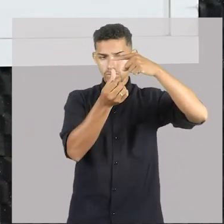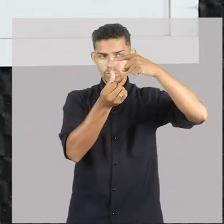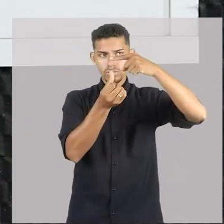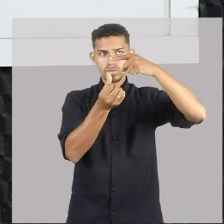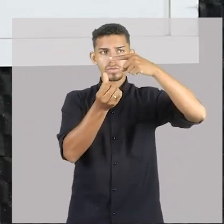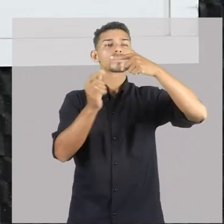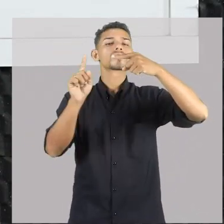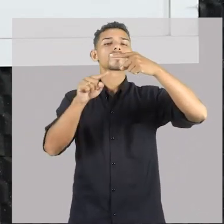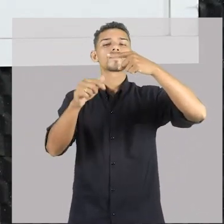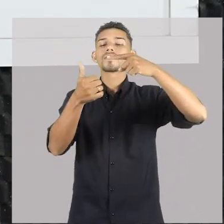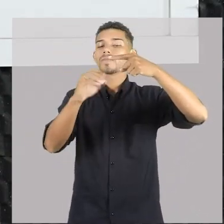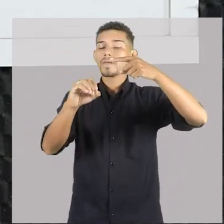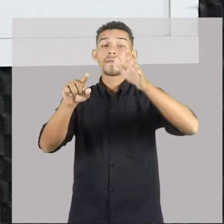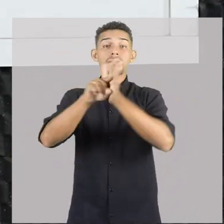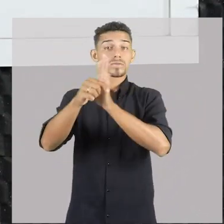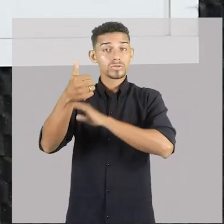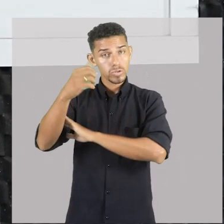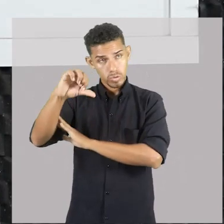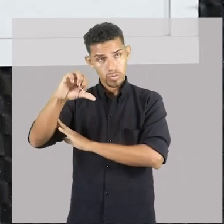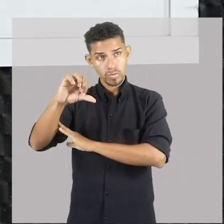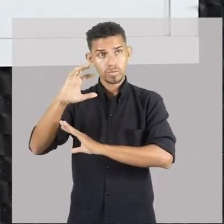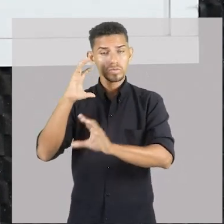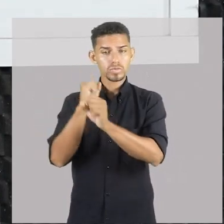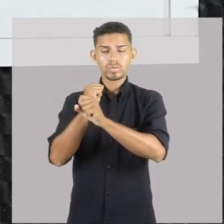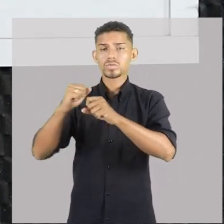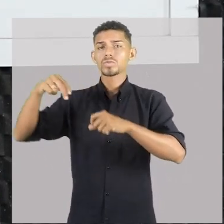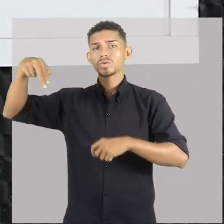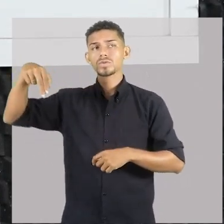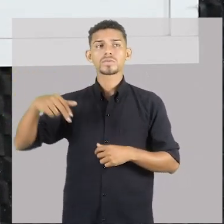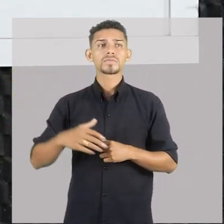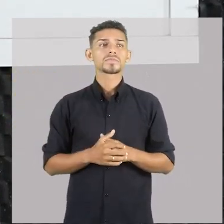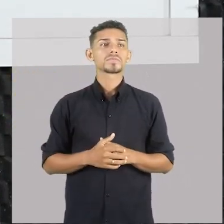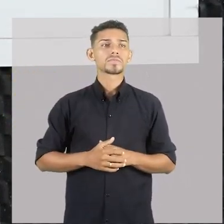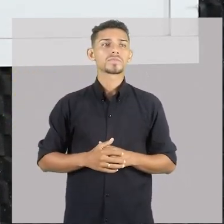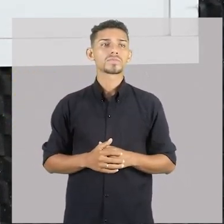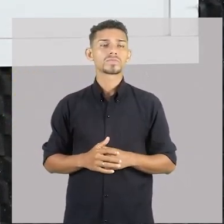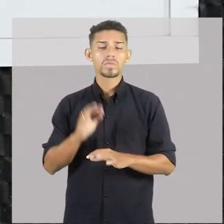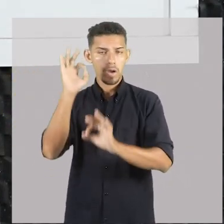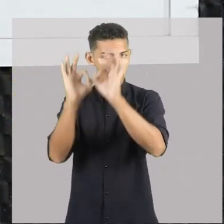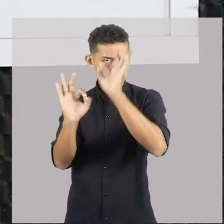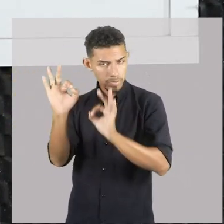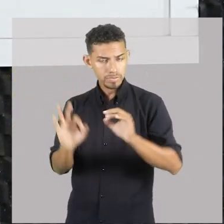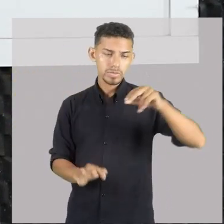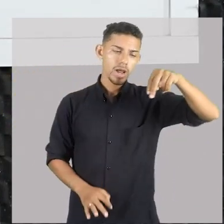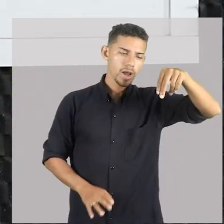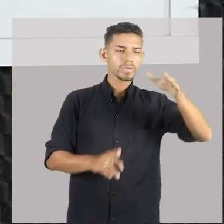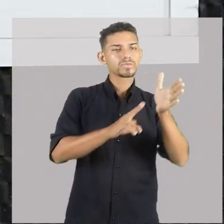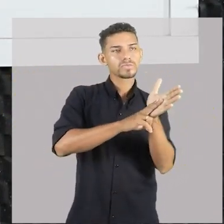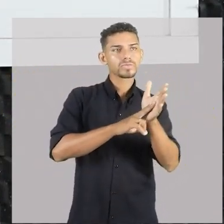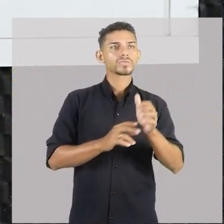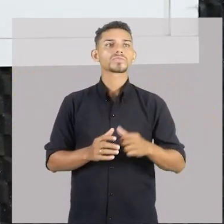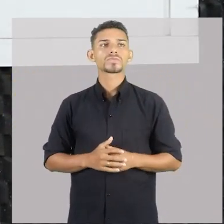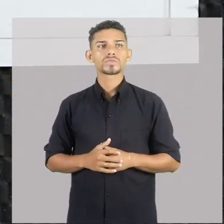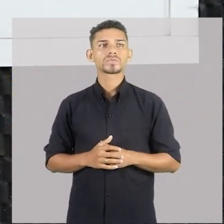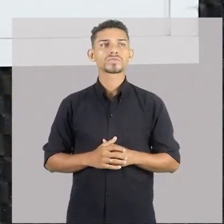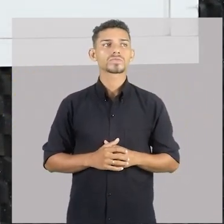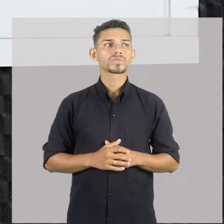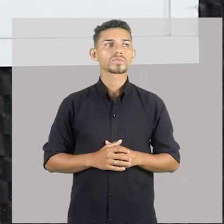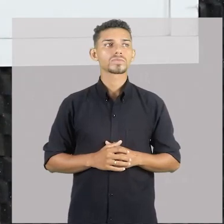19. Isso aqui é igual a N. Aí eu vou escrever de trás para frente, ó. N vai ser igual